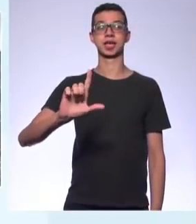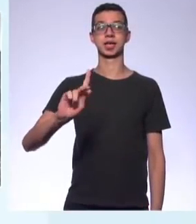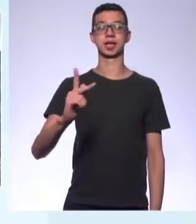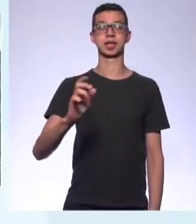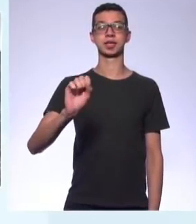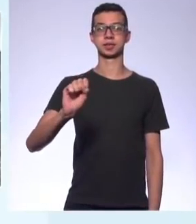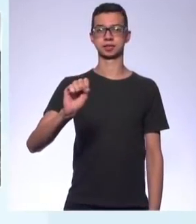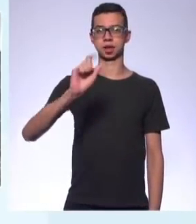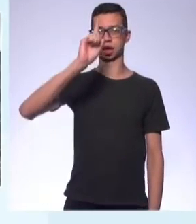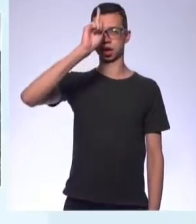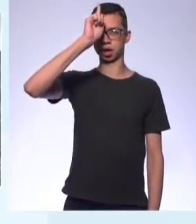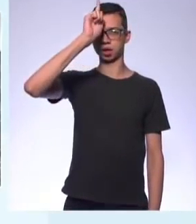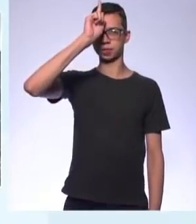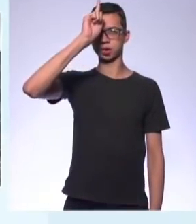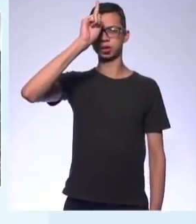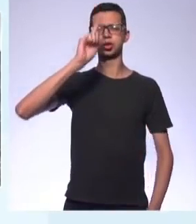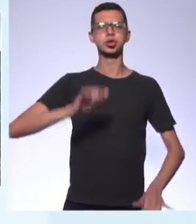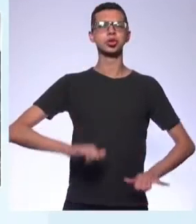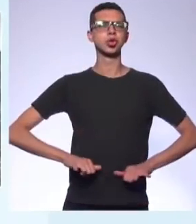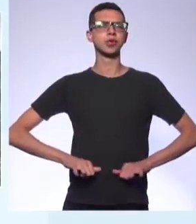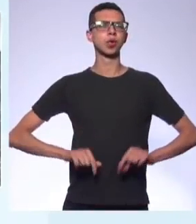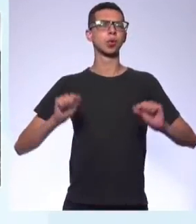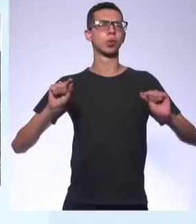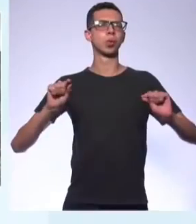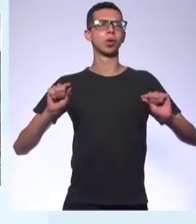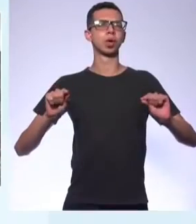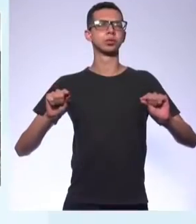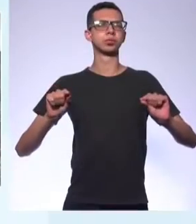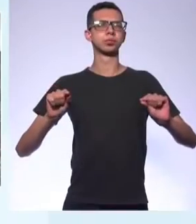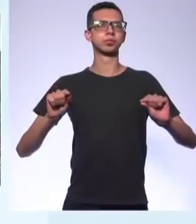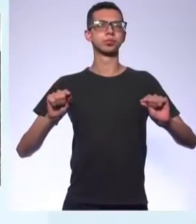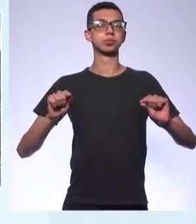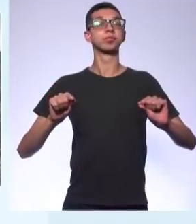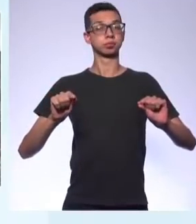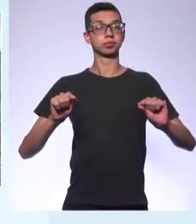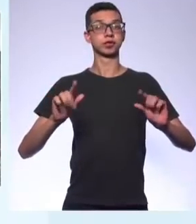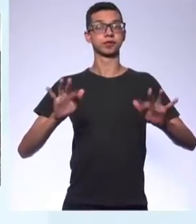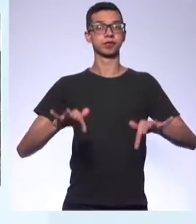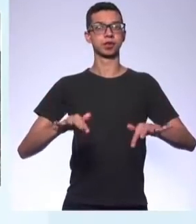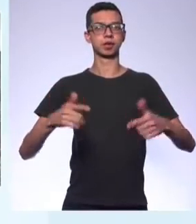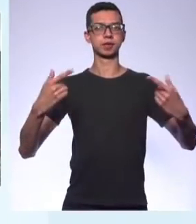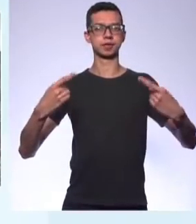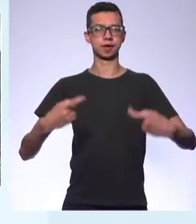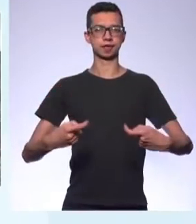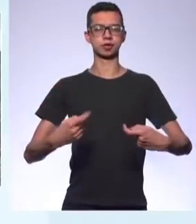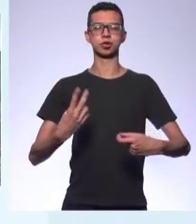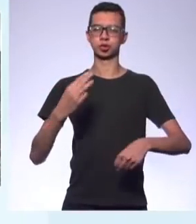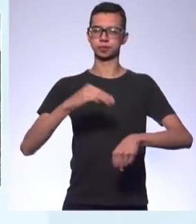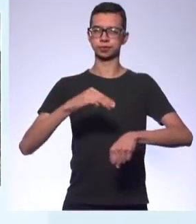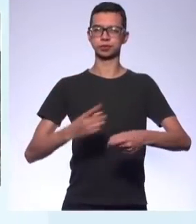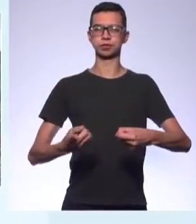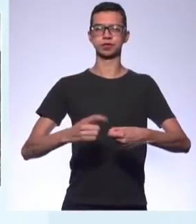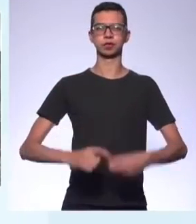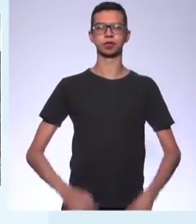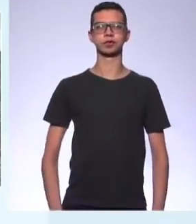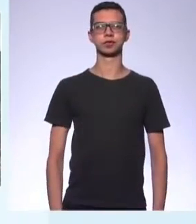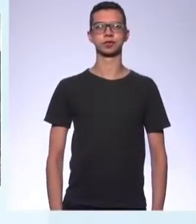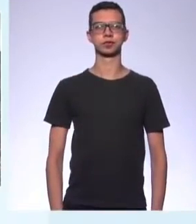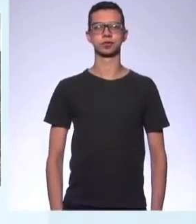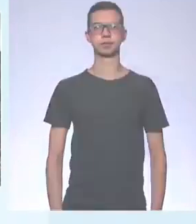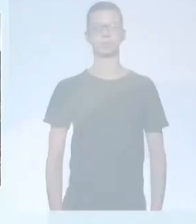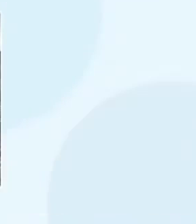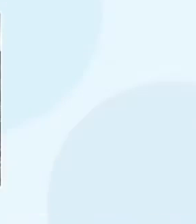do Tratado de Versalhes para a Alemanha no fim da guerra? 2 minutos, já voltamos.